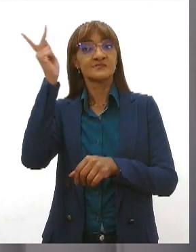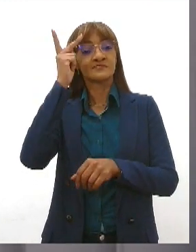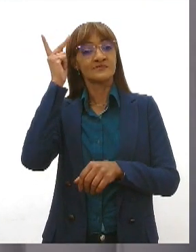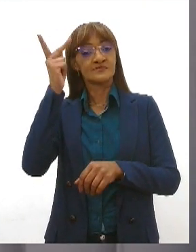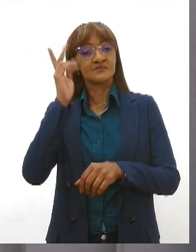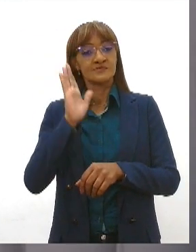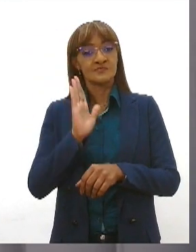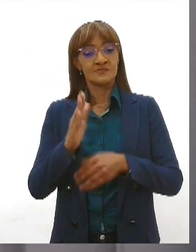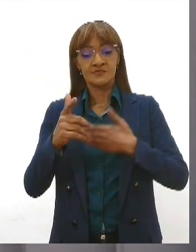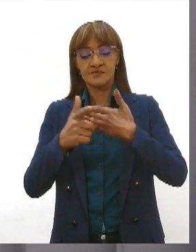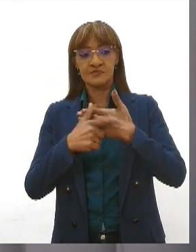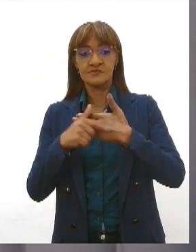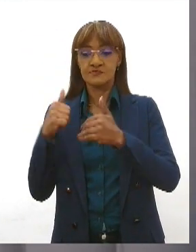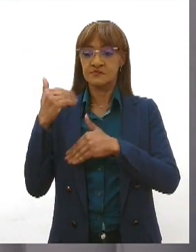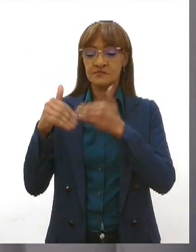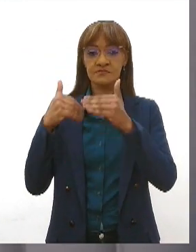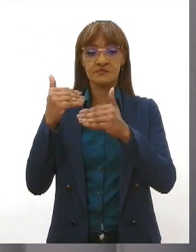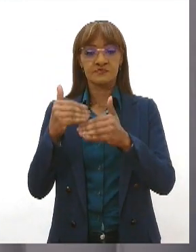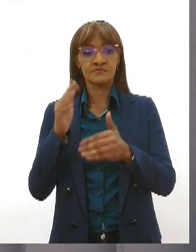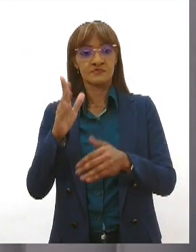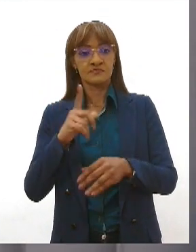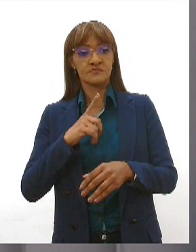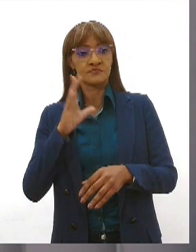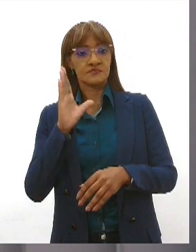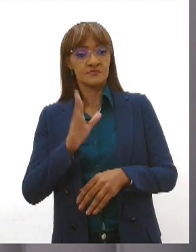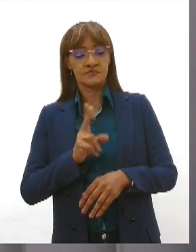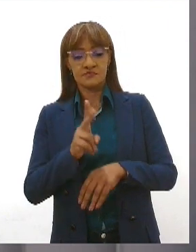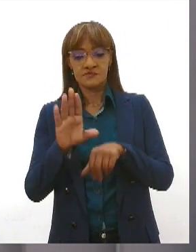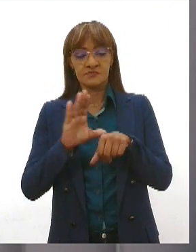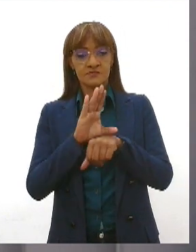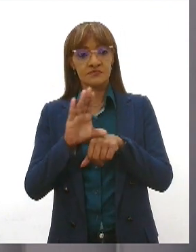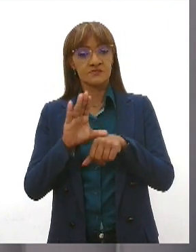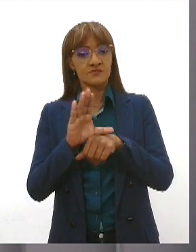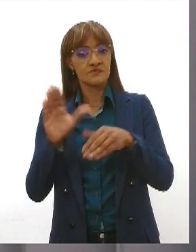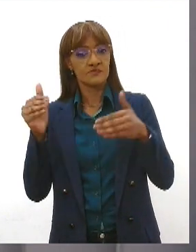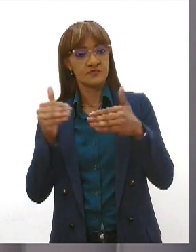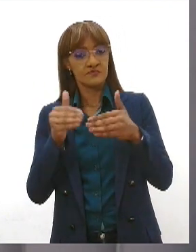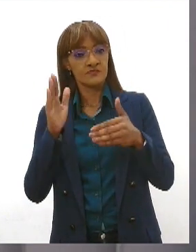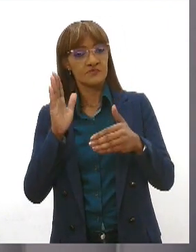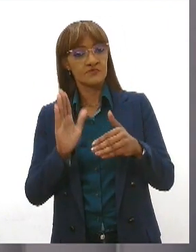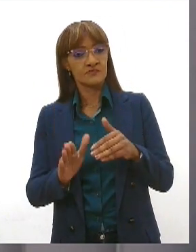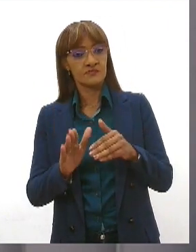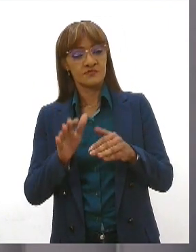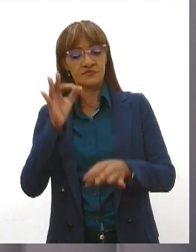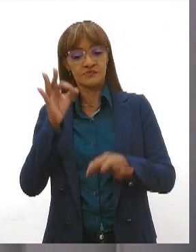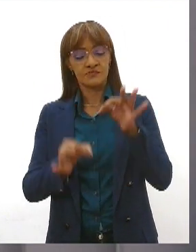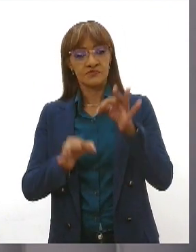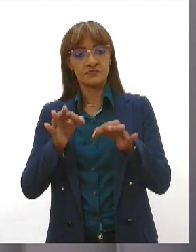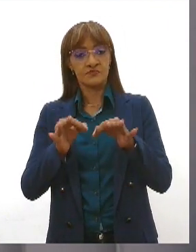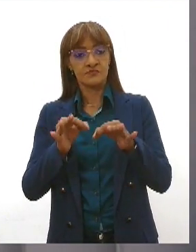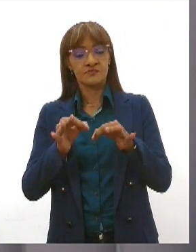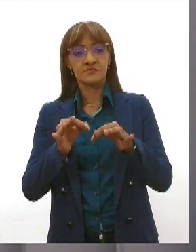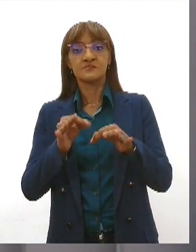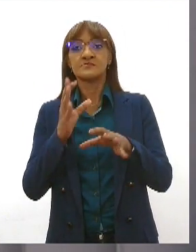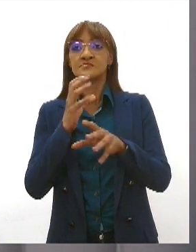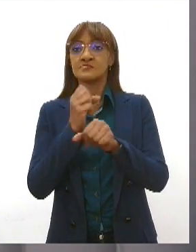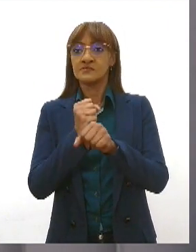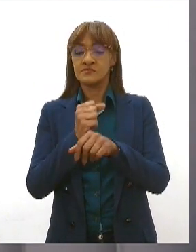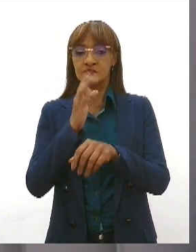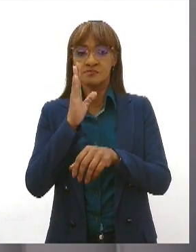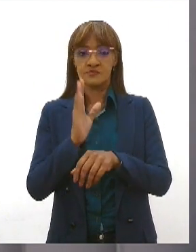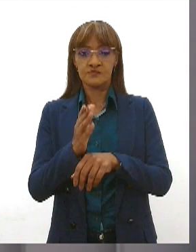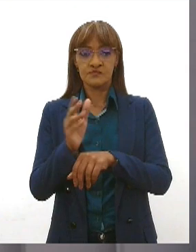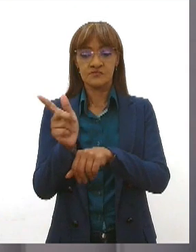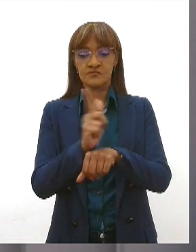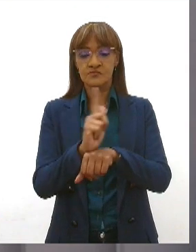ao cumprir a competência constitucional estabelecida com a missão de julgar as contas dos administradores e demais responsáveis